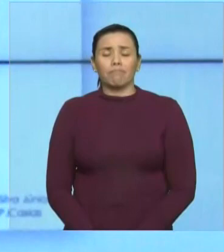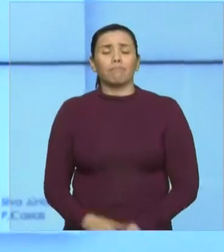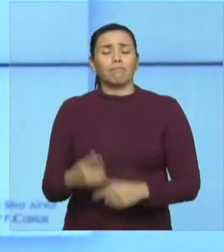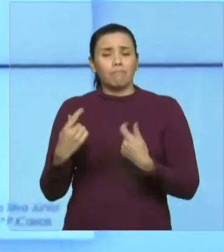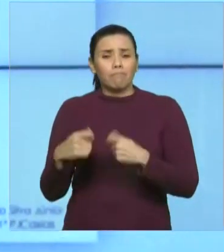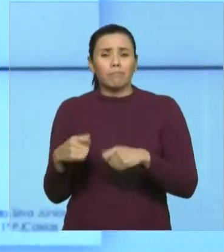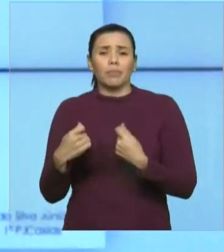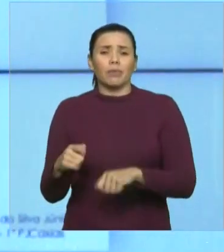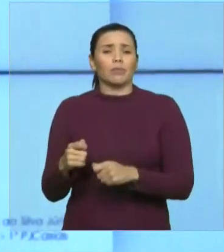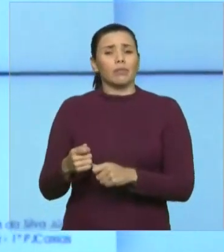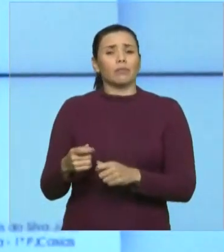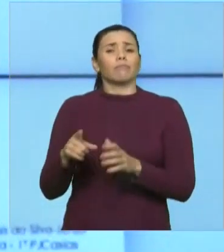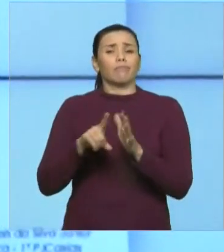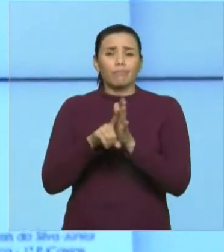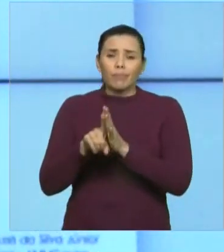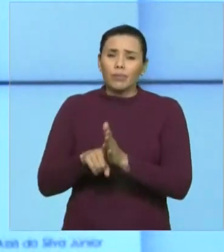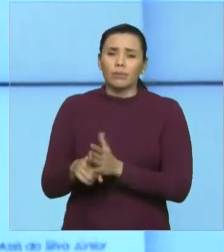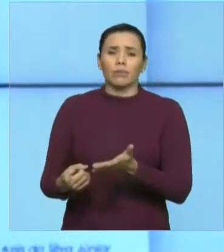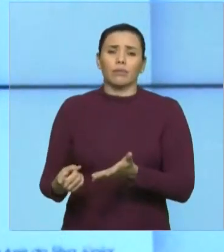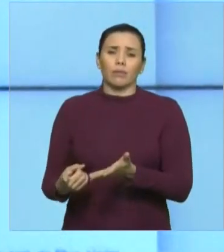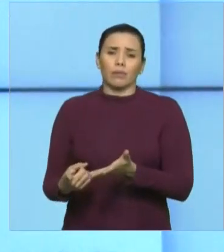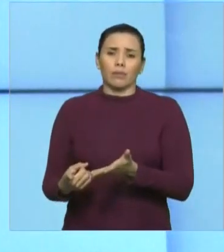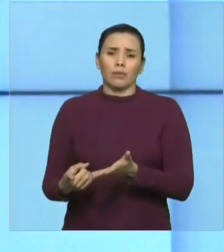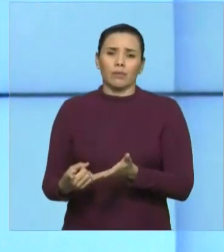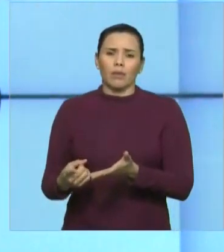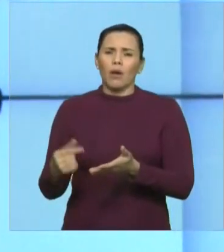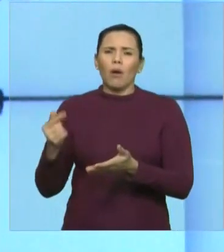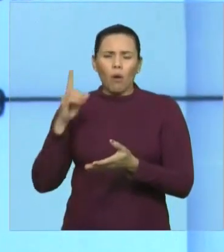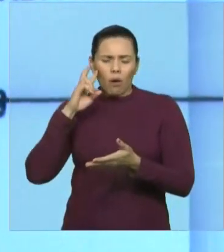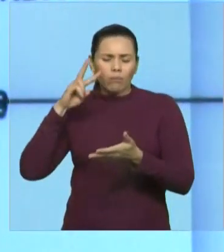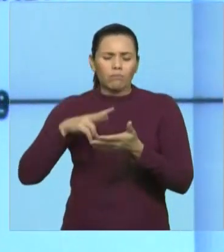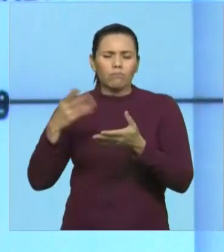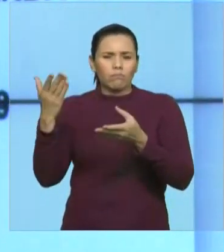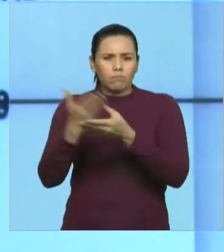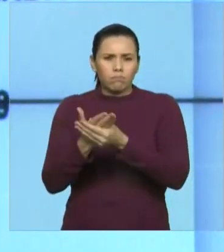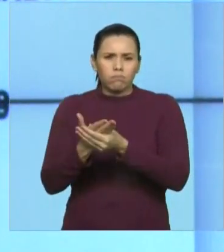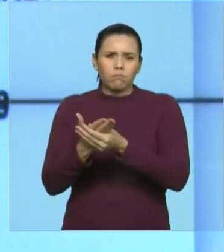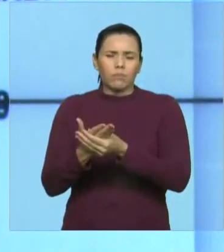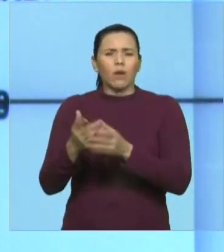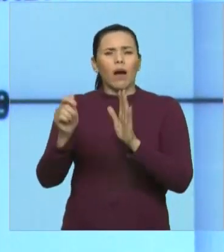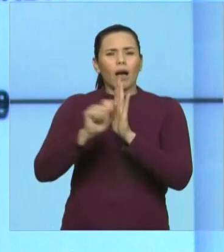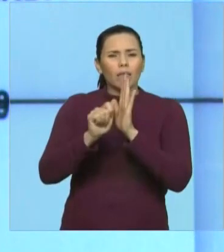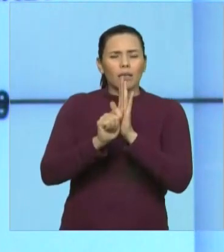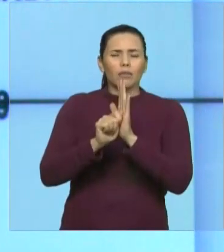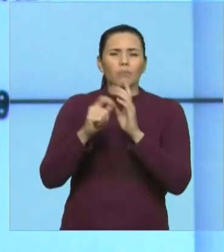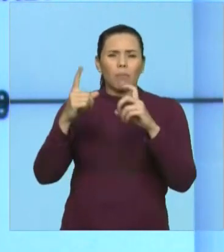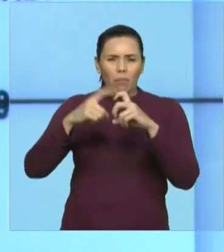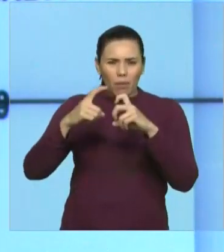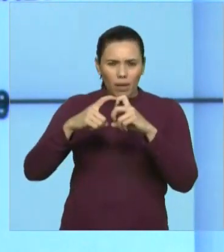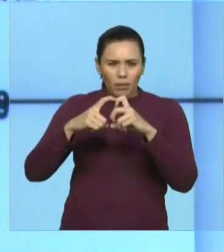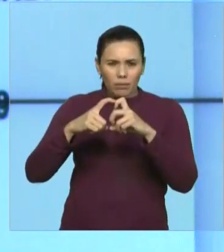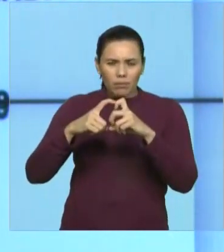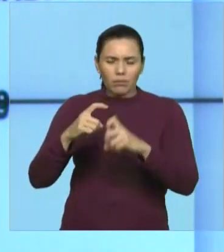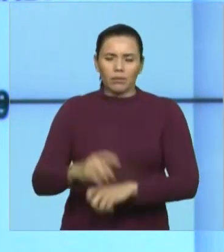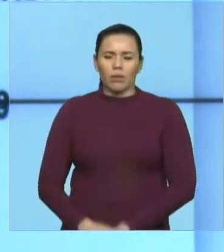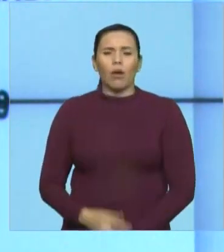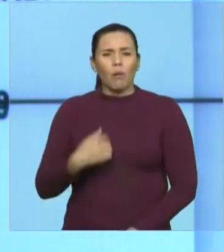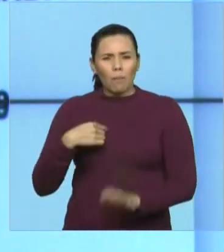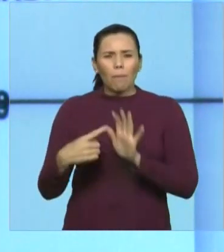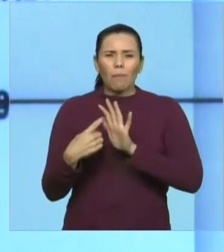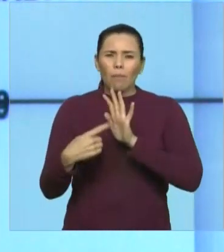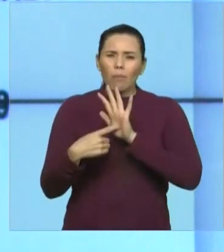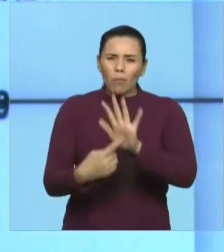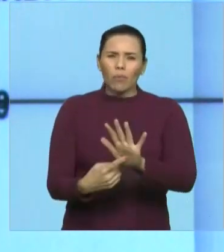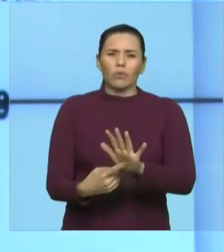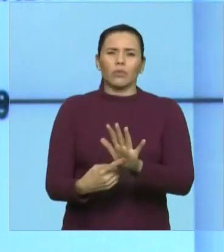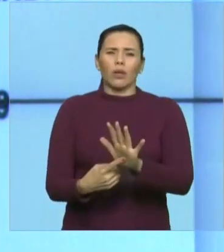indevidas, inexplicáveis dentro do processo, o atestado médico, eu vou mostrar daqui a pouquinho para vocês verem como é